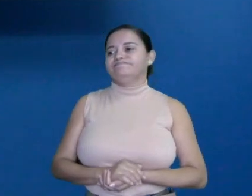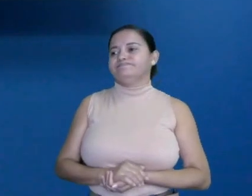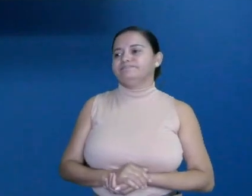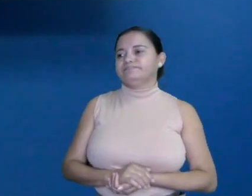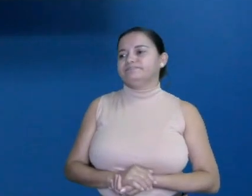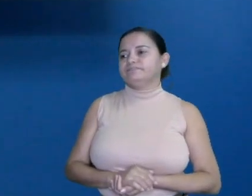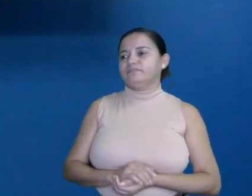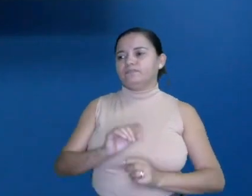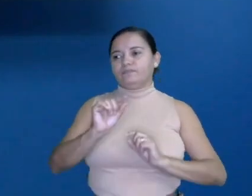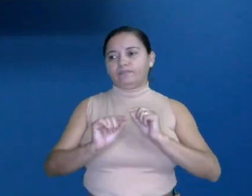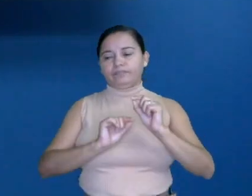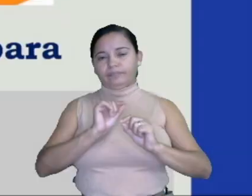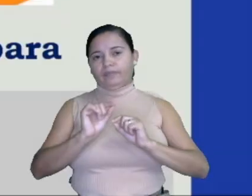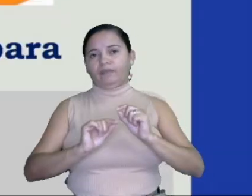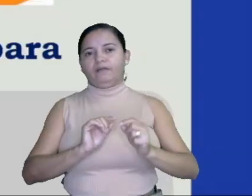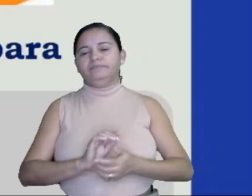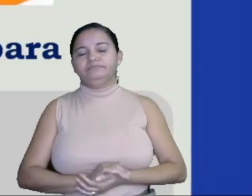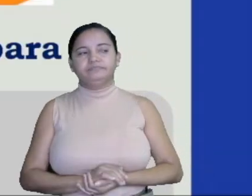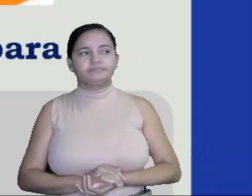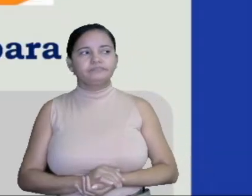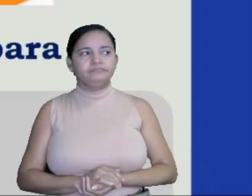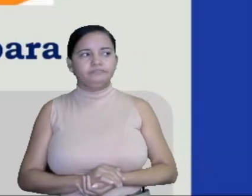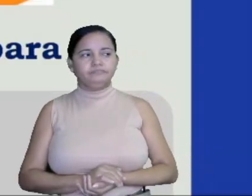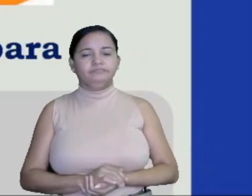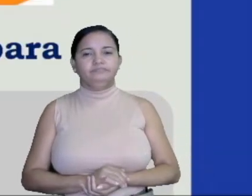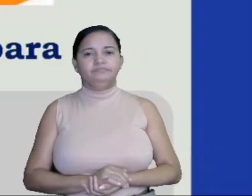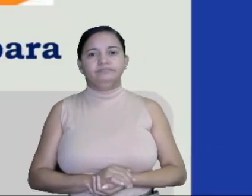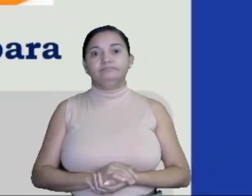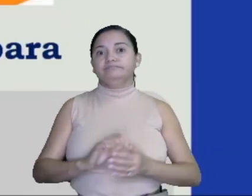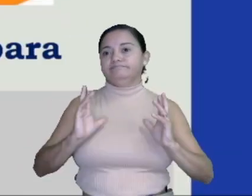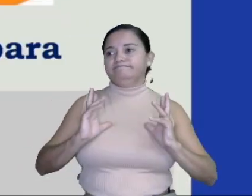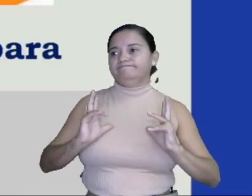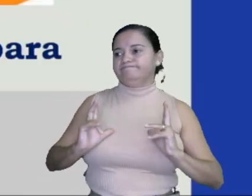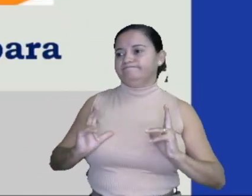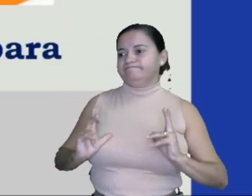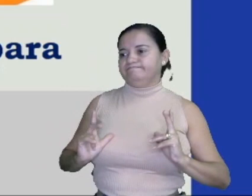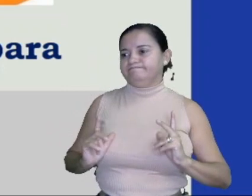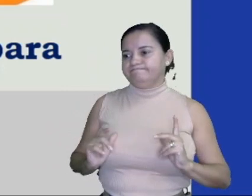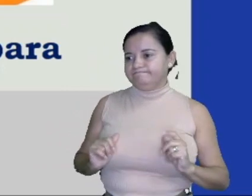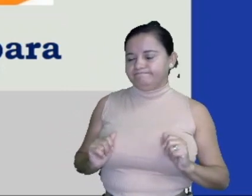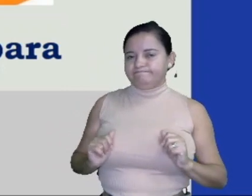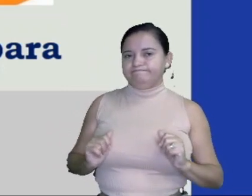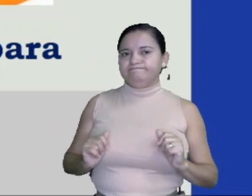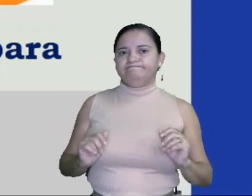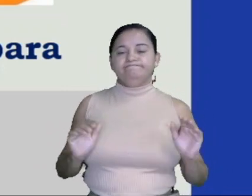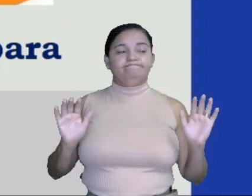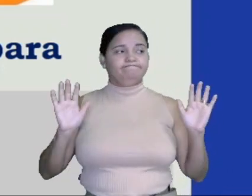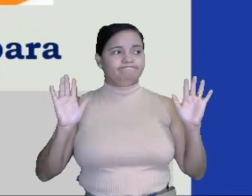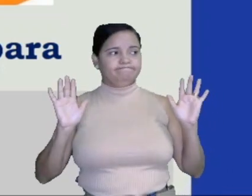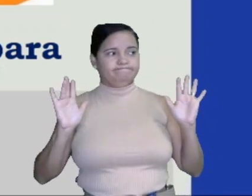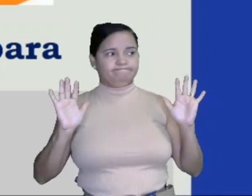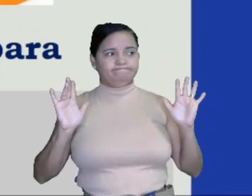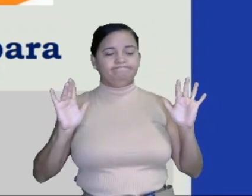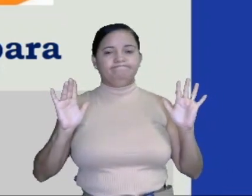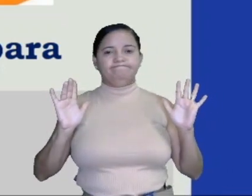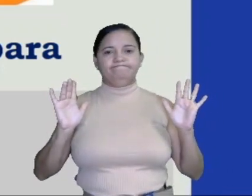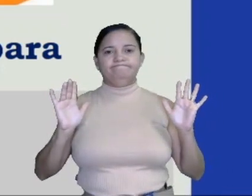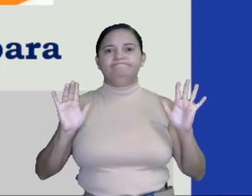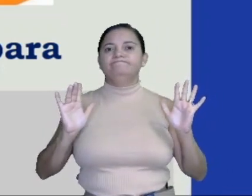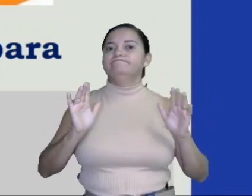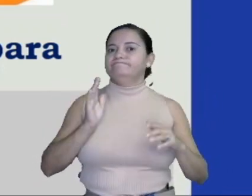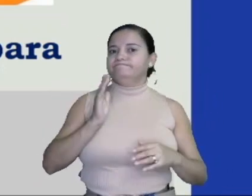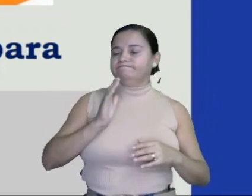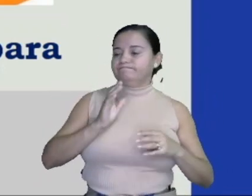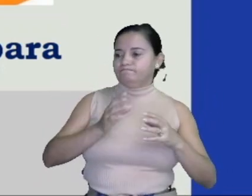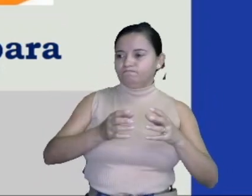ser higienizado? Olha para cá. Devemos higienizar as nossas mãos, né? O